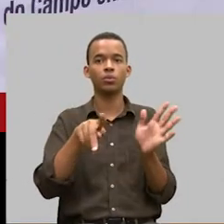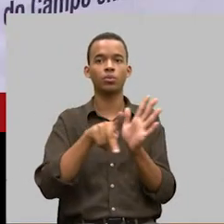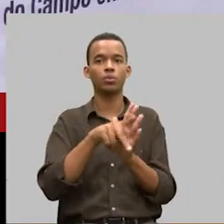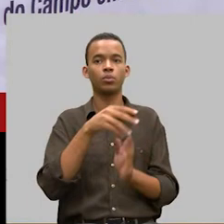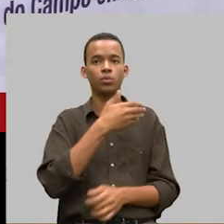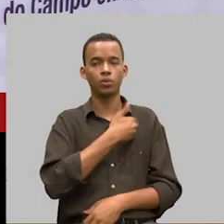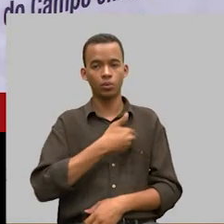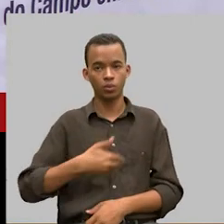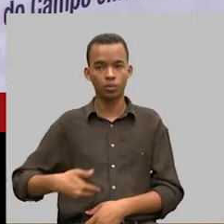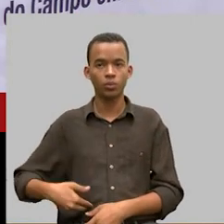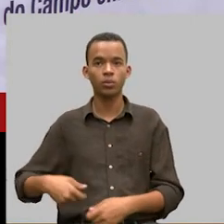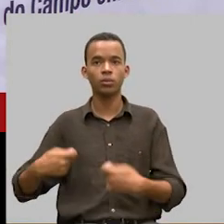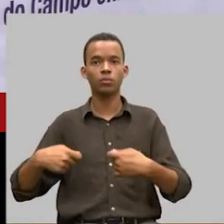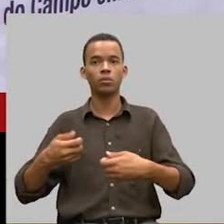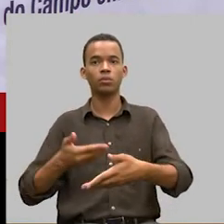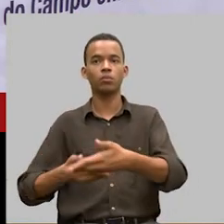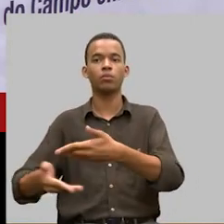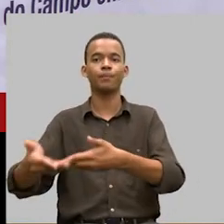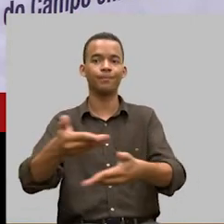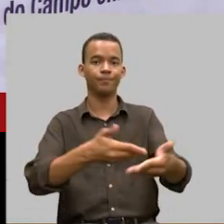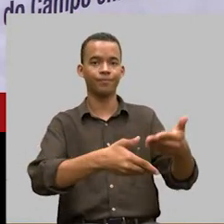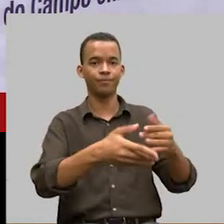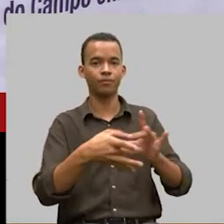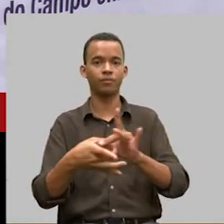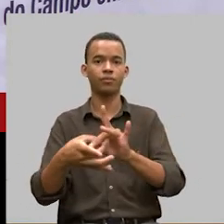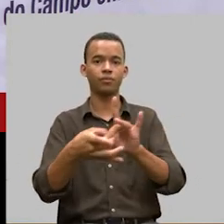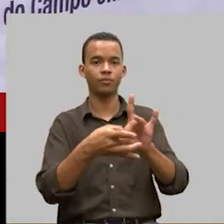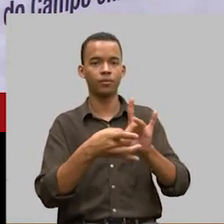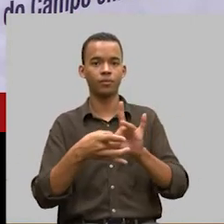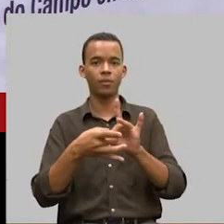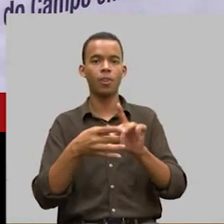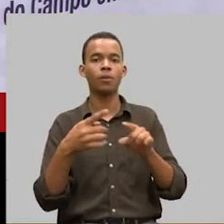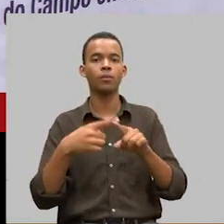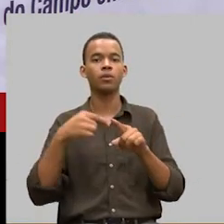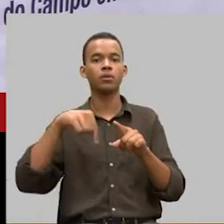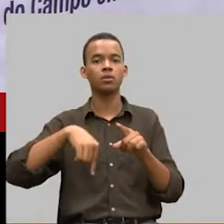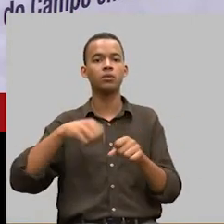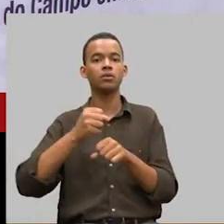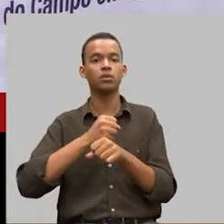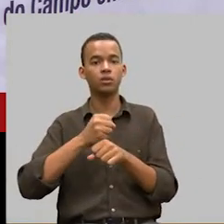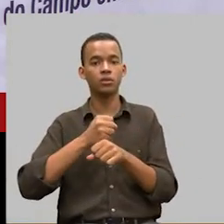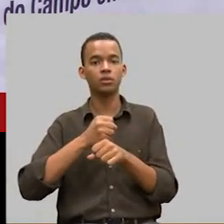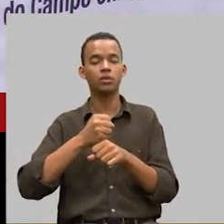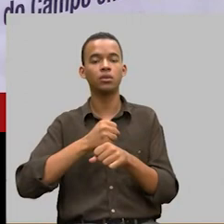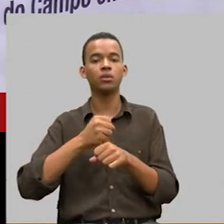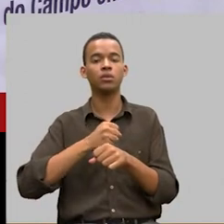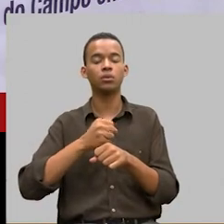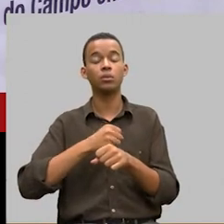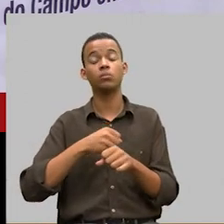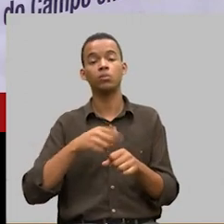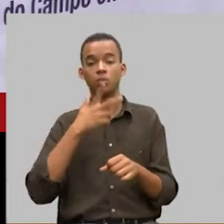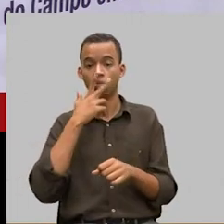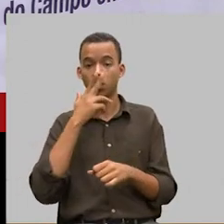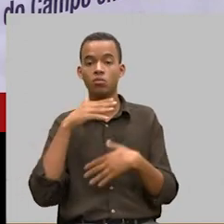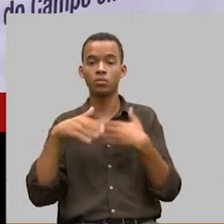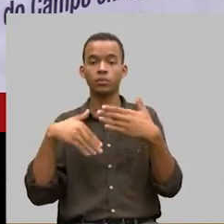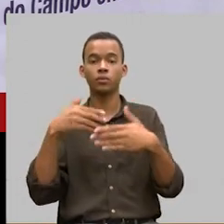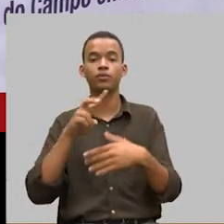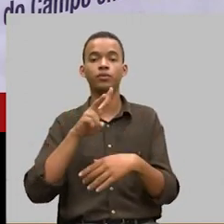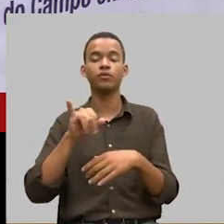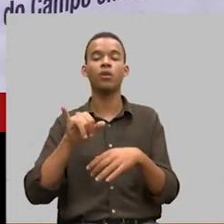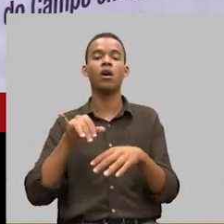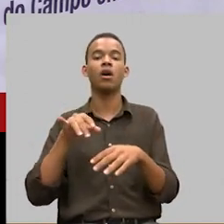verem esse ano Muito provavelmente as efas de Minas Gerais formarão 600 mais ou menos 600 técnicos